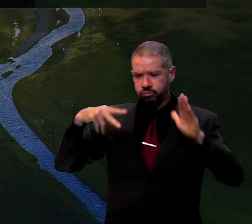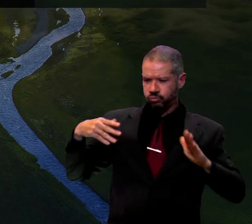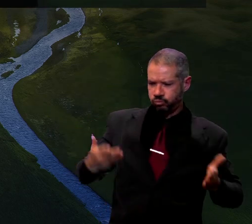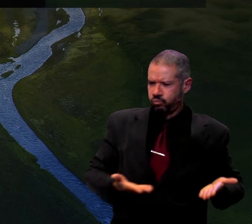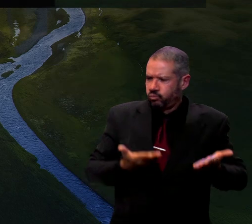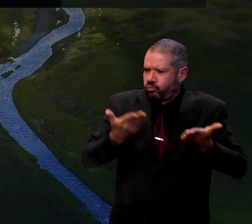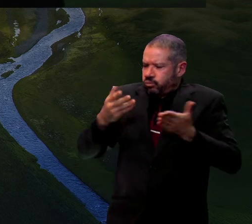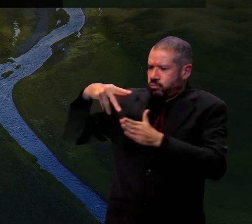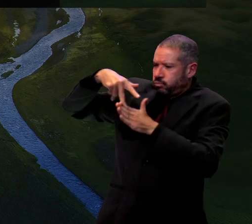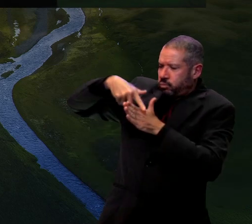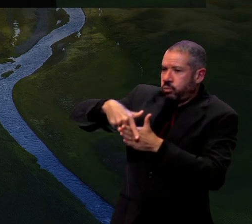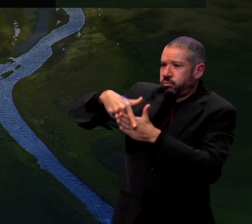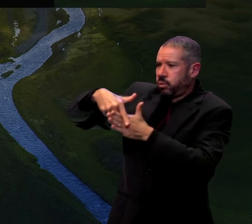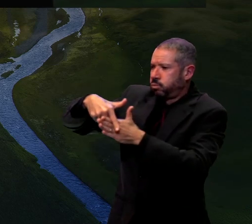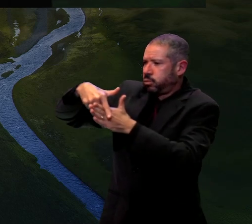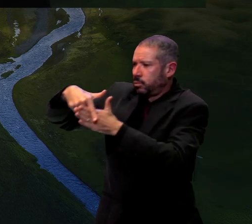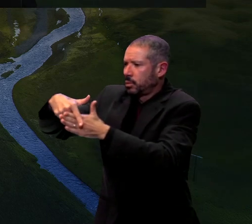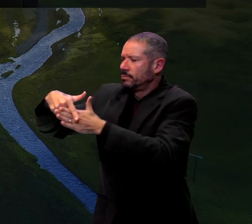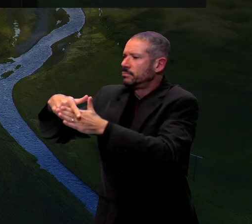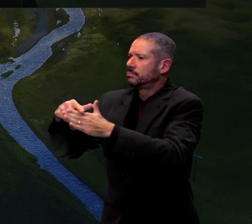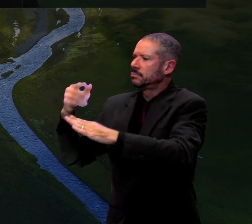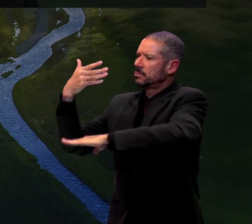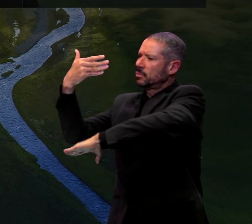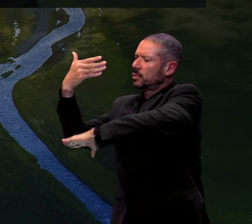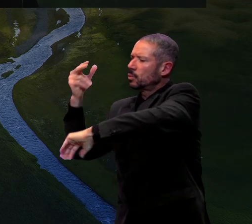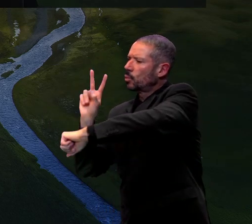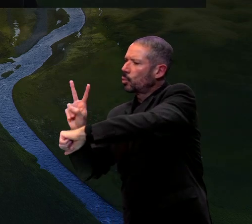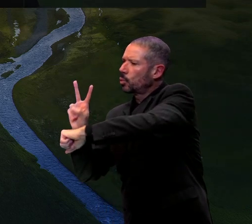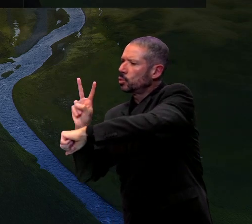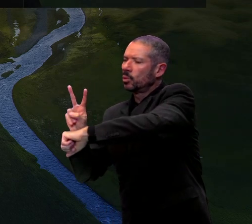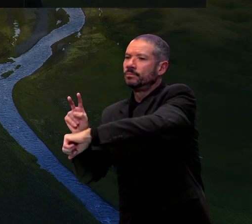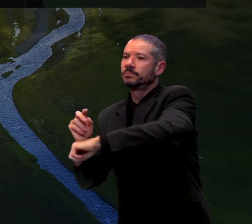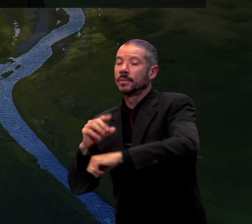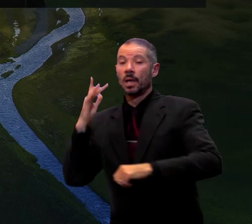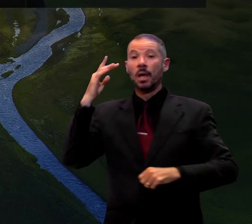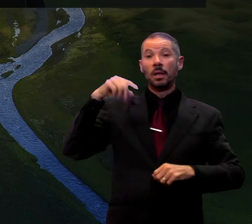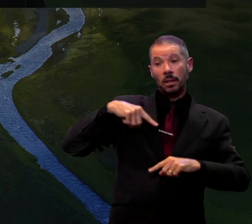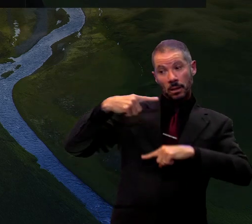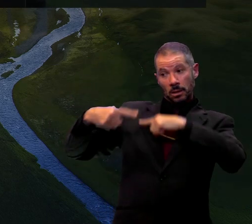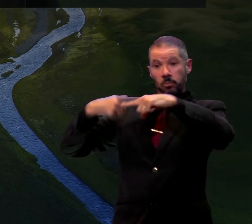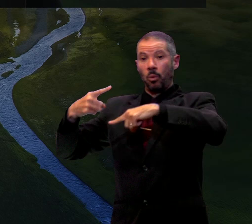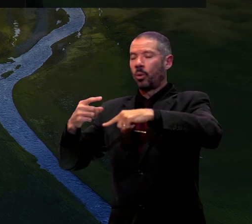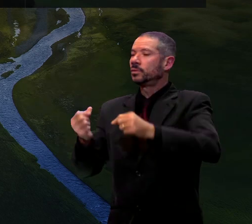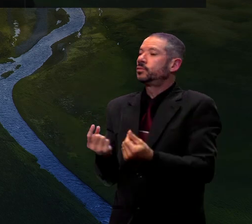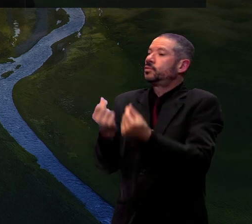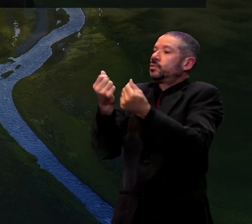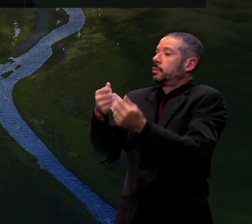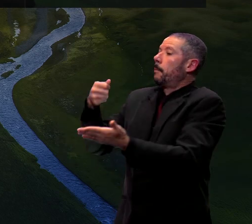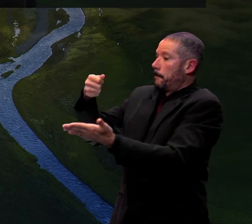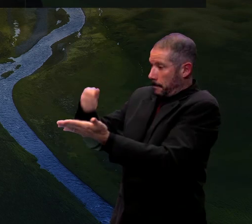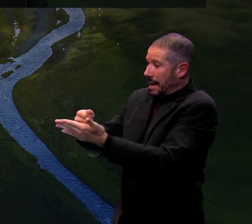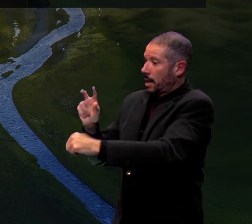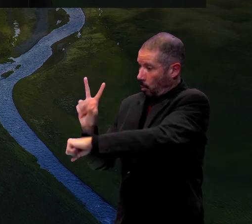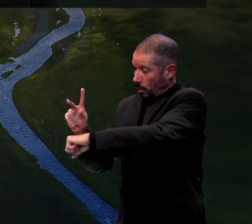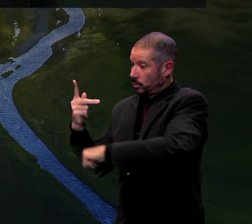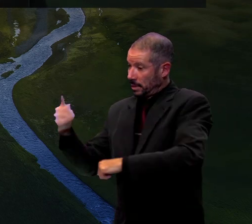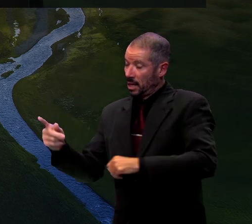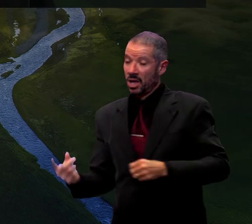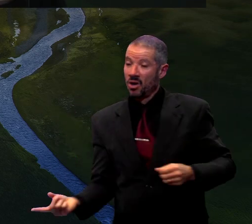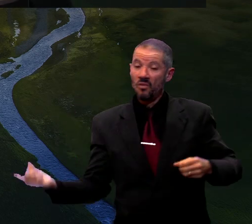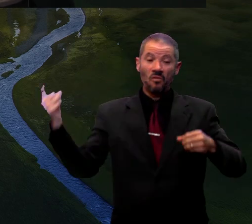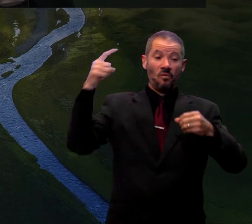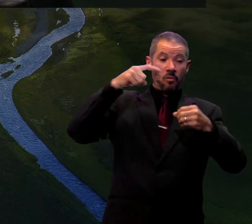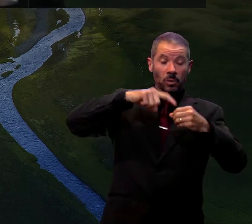para uma hospedaria e cuidou dele. No dia seguinte deu 2 denários ao hospedeiro e disse-lhe: cuide dele. Quando voltar lhe